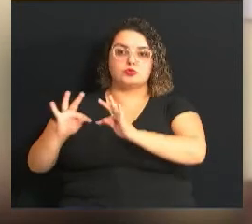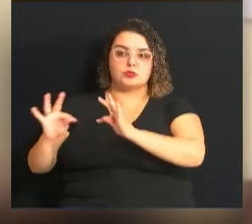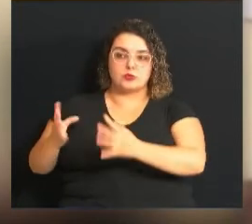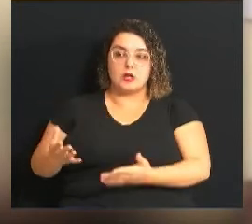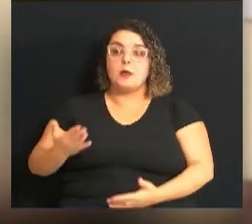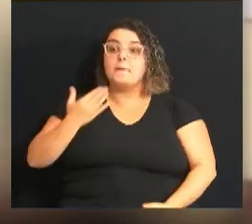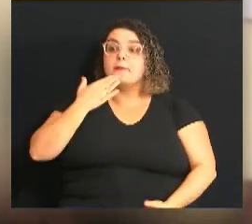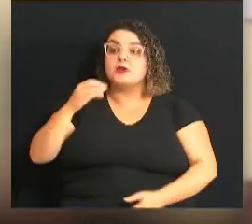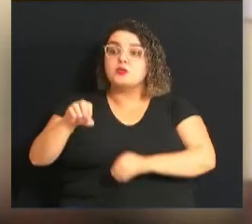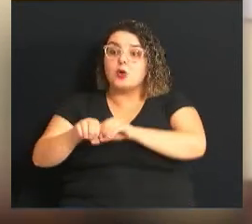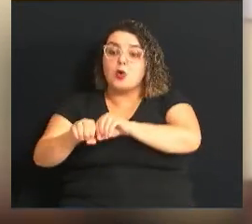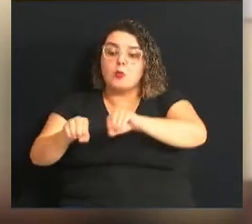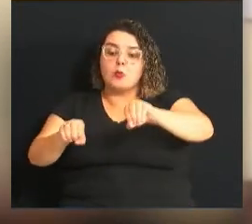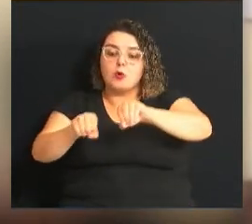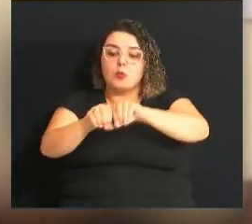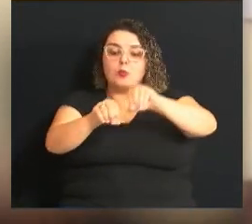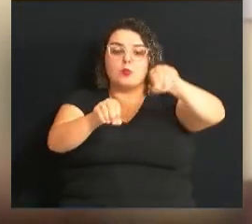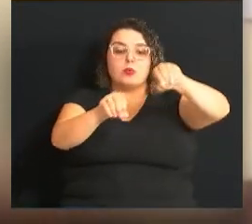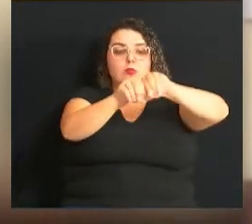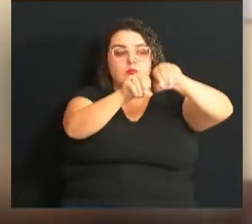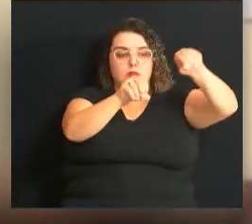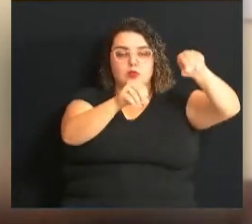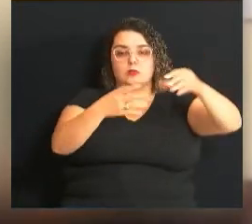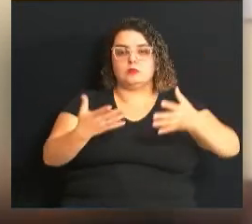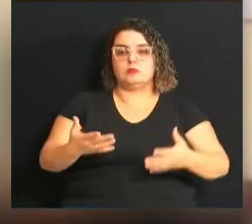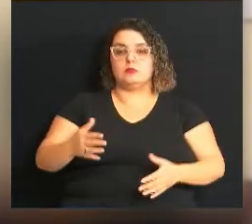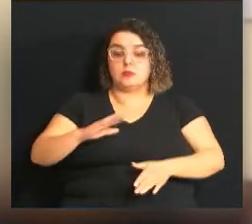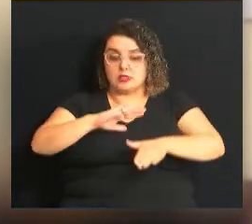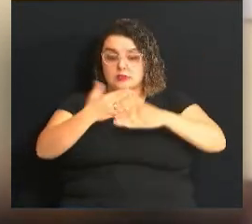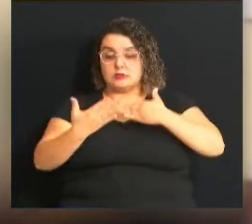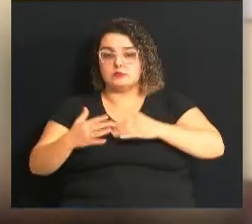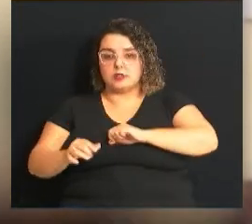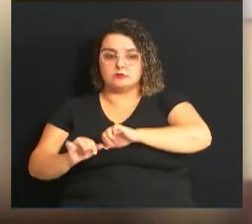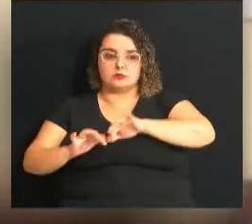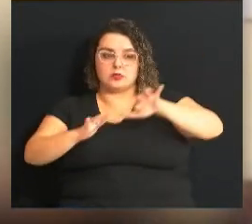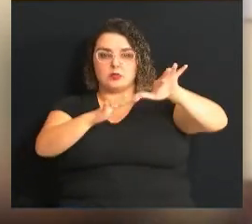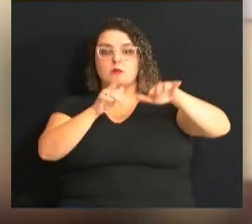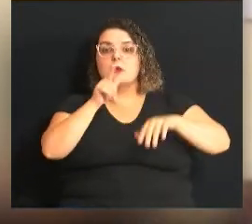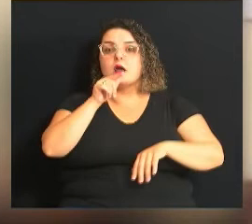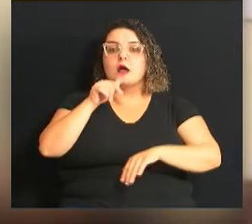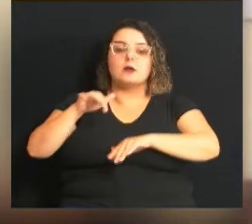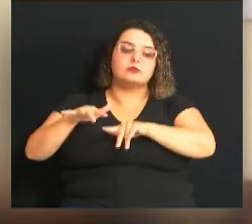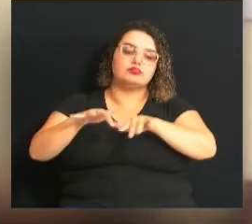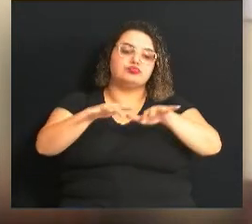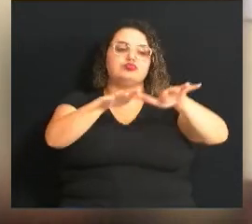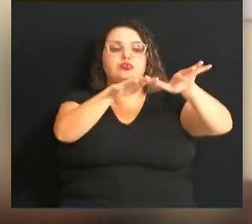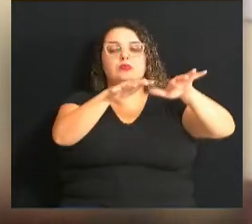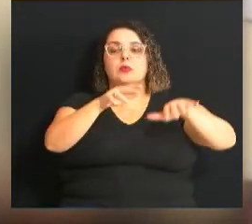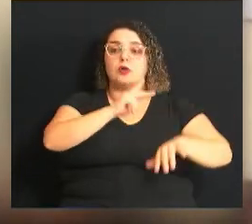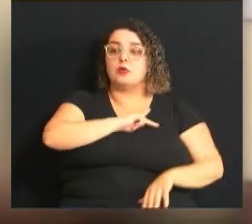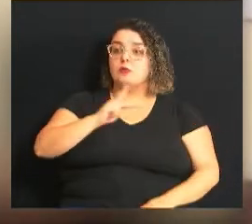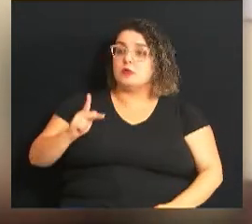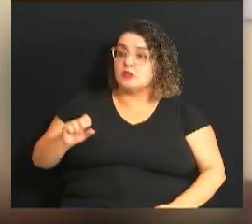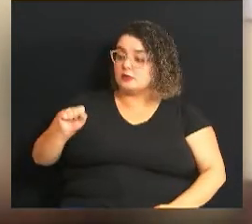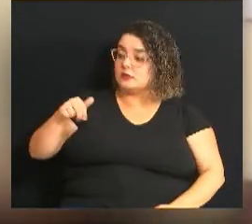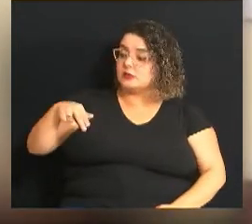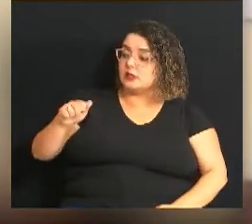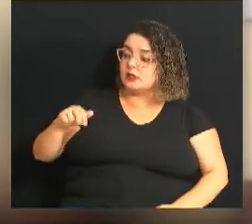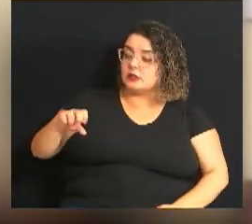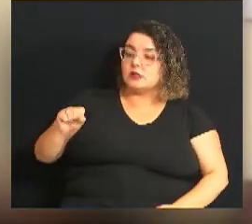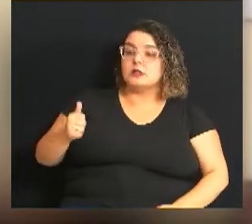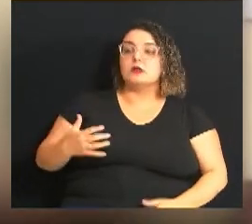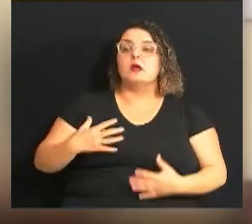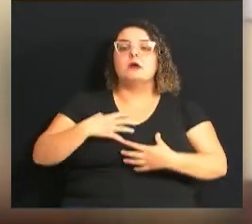essa ligação de água lá para esses bairros. E o presidente da Sanasa foi muito sensível e